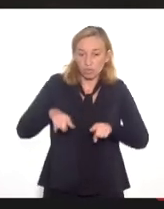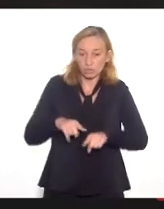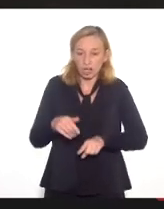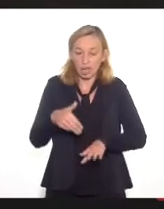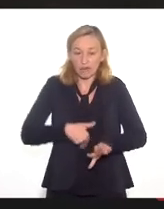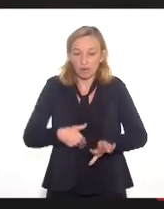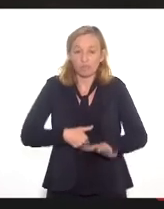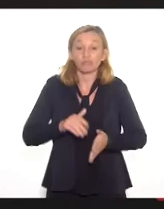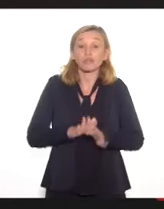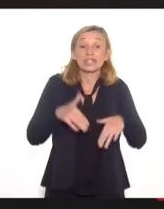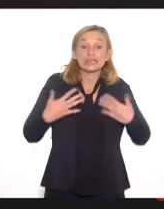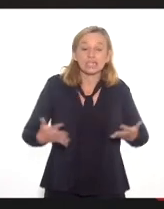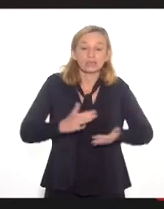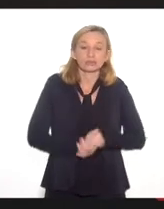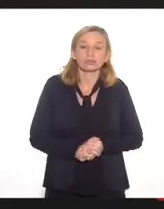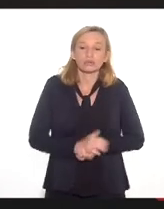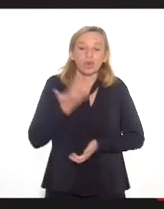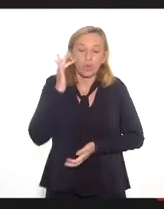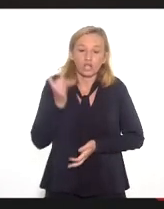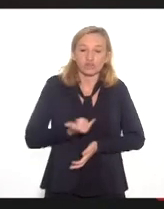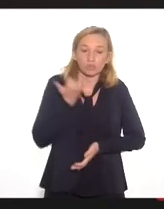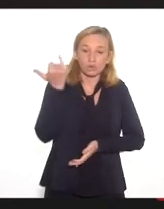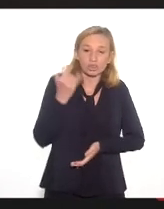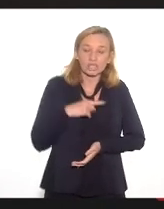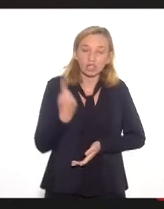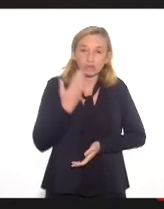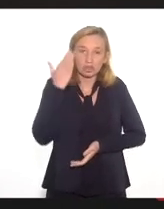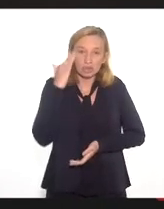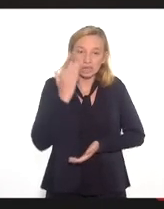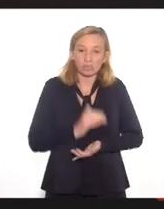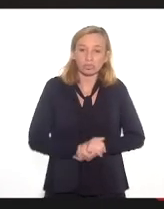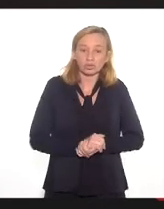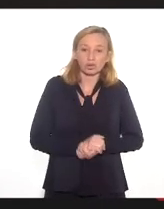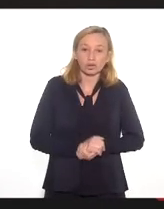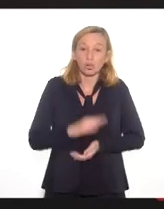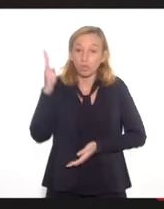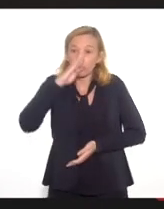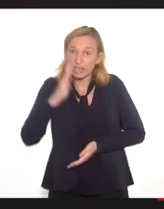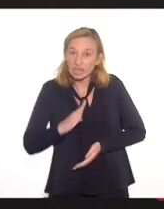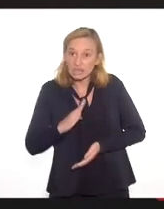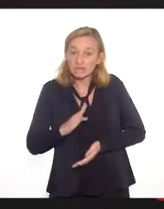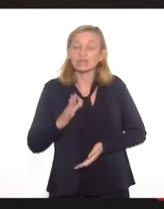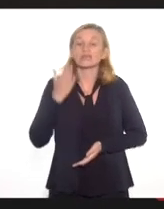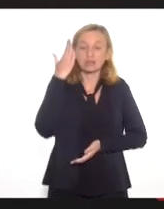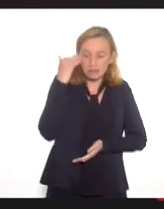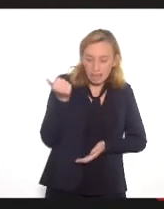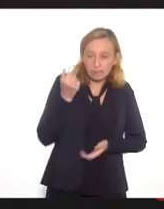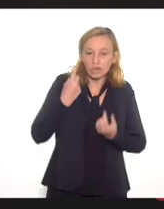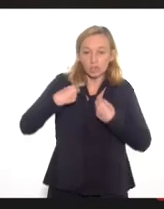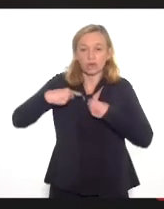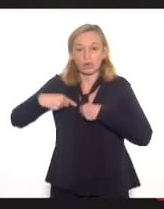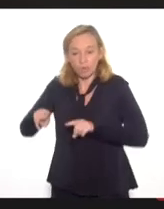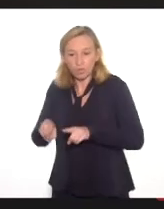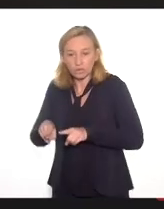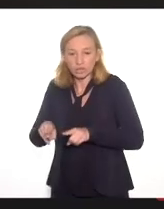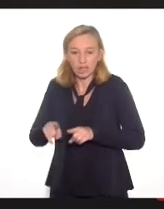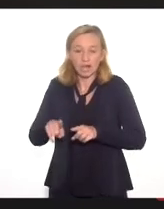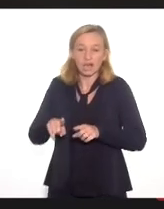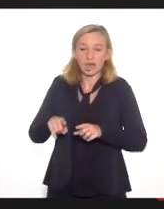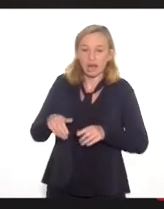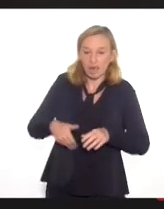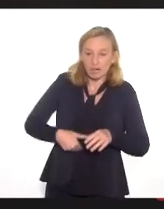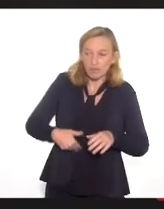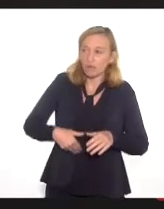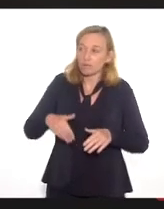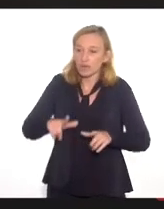então eu acho que é muito importante que a gente entenda que o Brasil sabe combater a fome o Brasil sabe